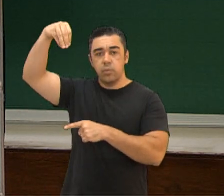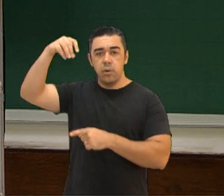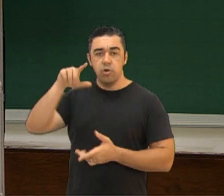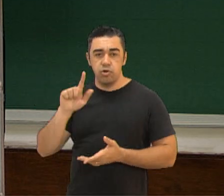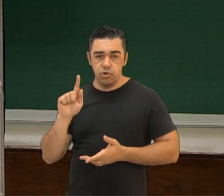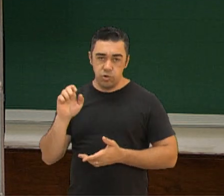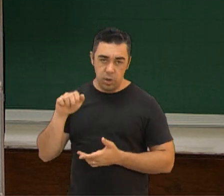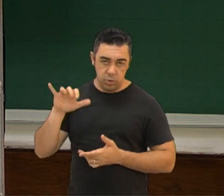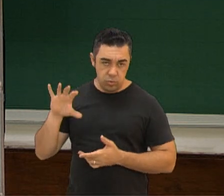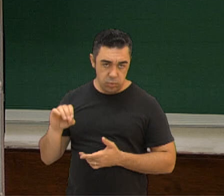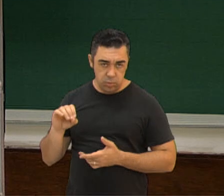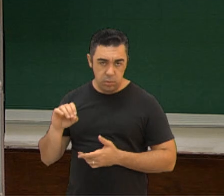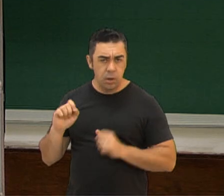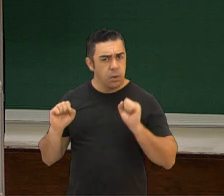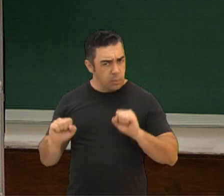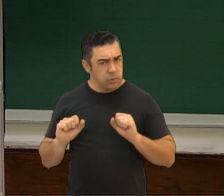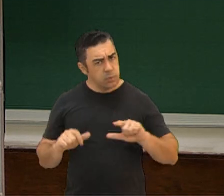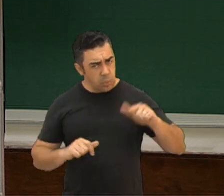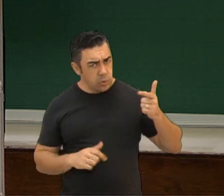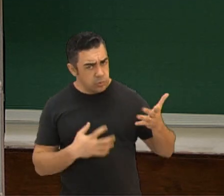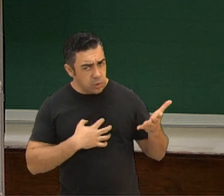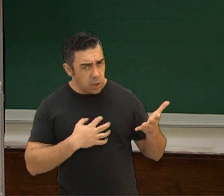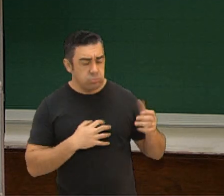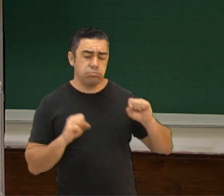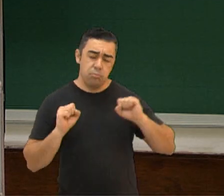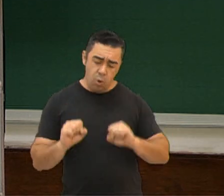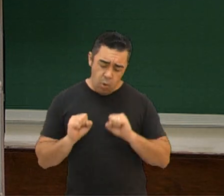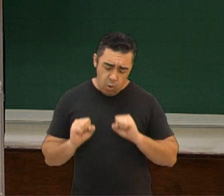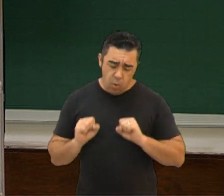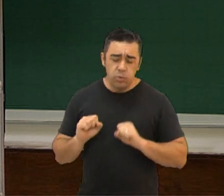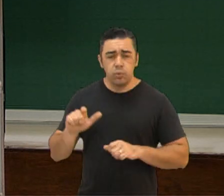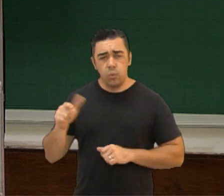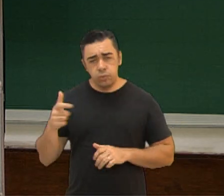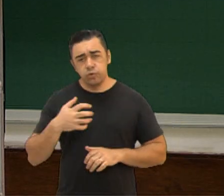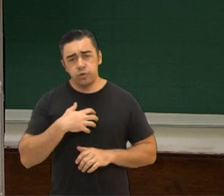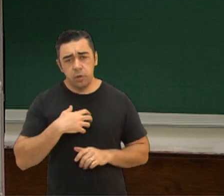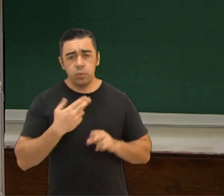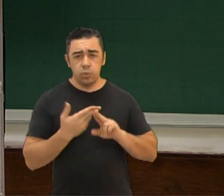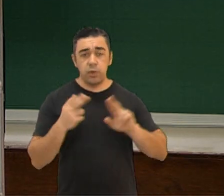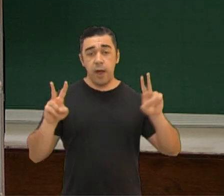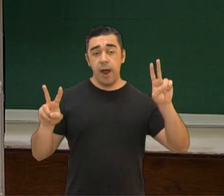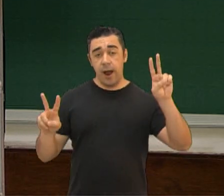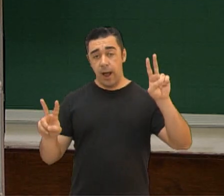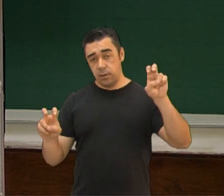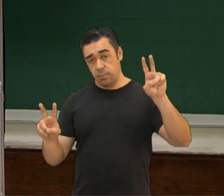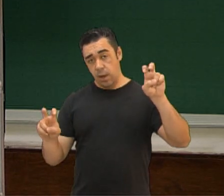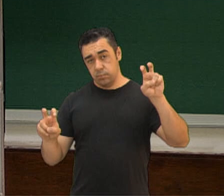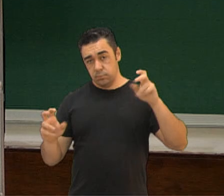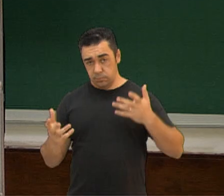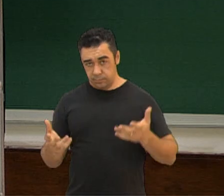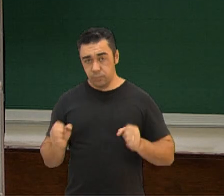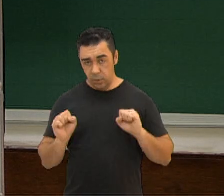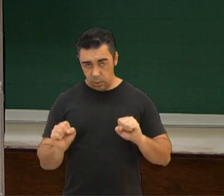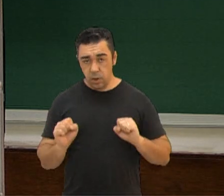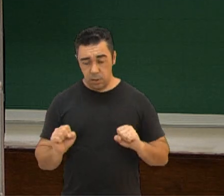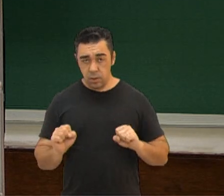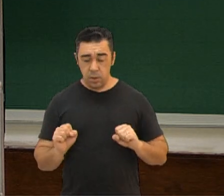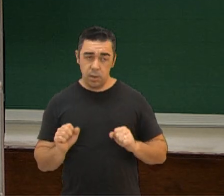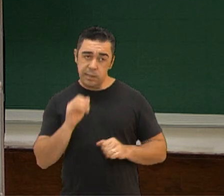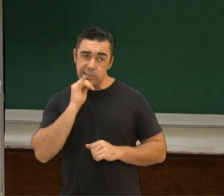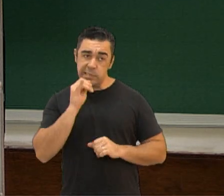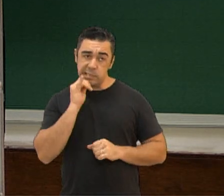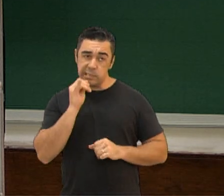outra pontuação adequada aqui? Sim, né? Nós poderíamos utilizar as aspas, certo? Poderia estar, em vez